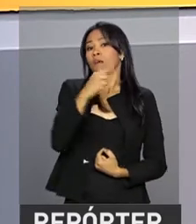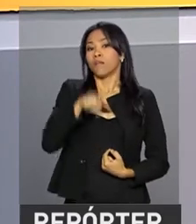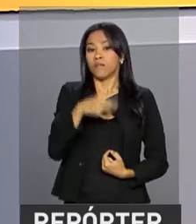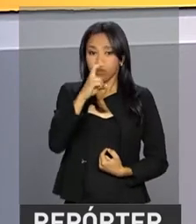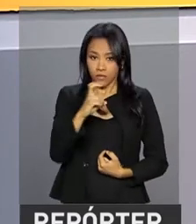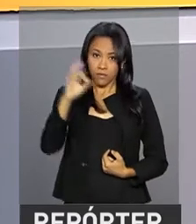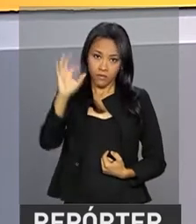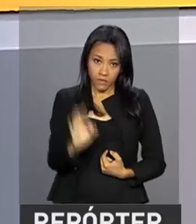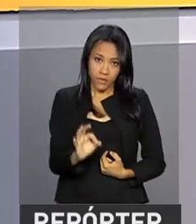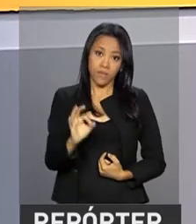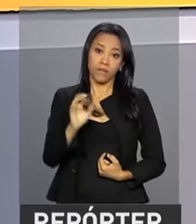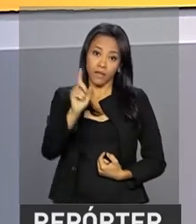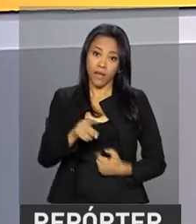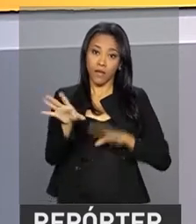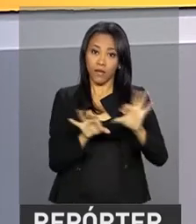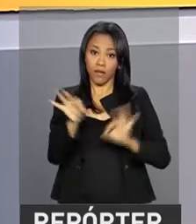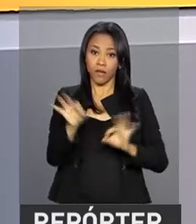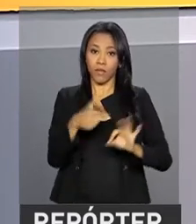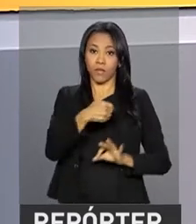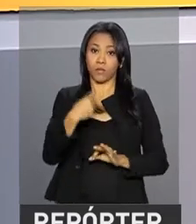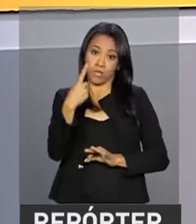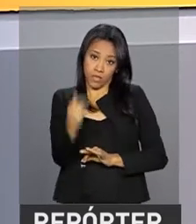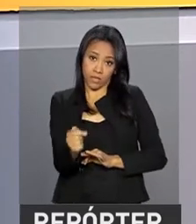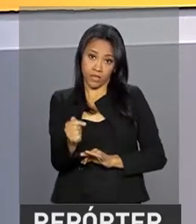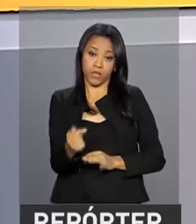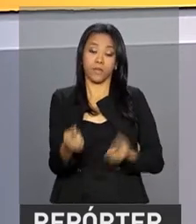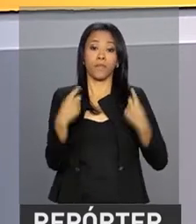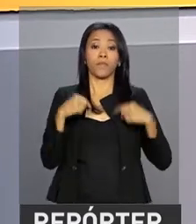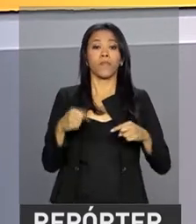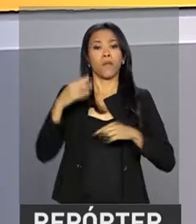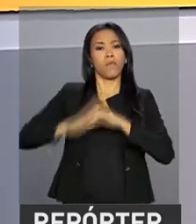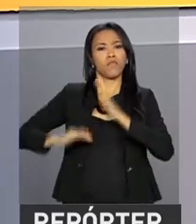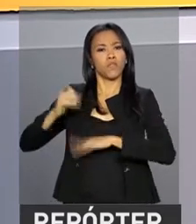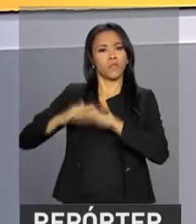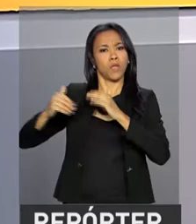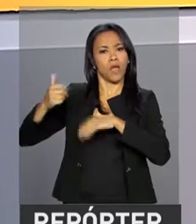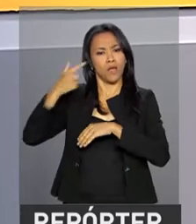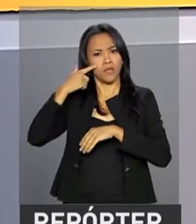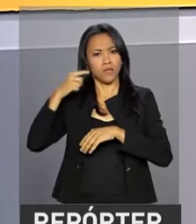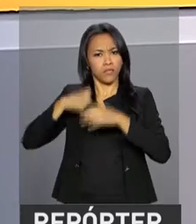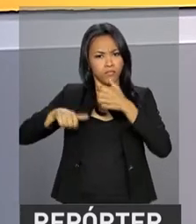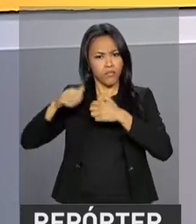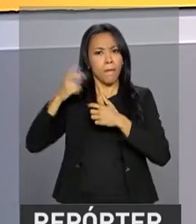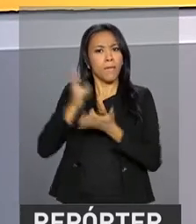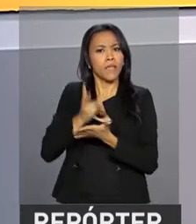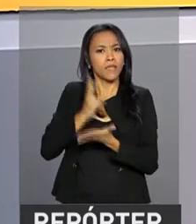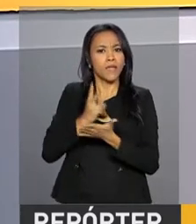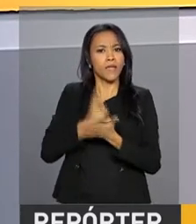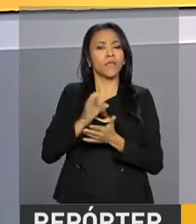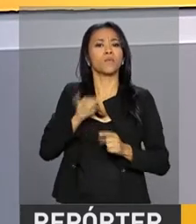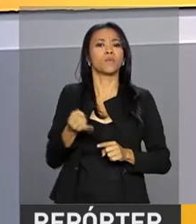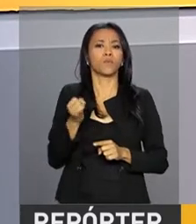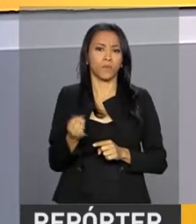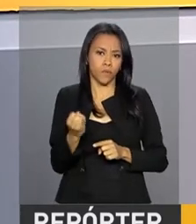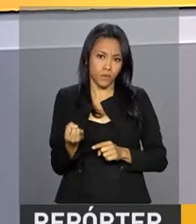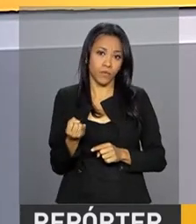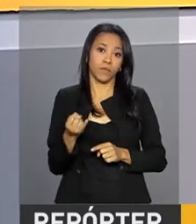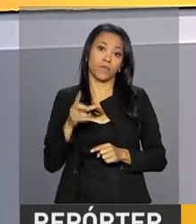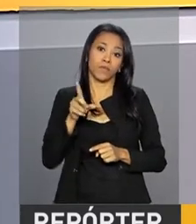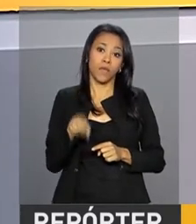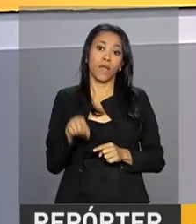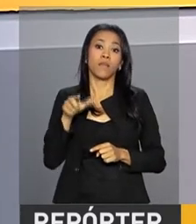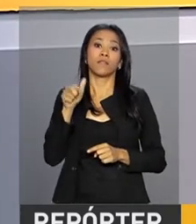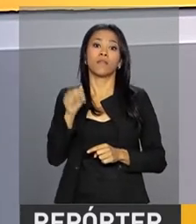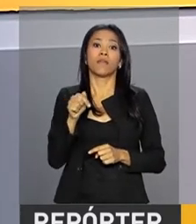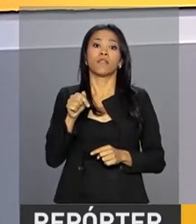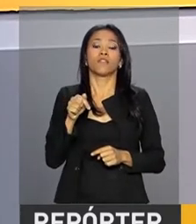estabelecida para 2017 analistas e investidores mantiveram a estimativa da taxa básica de juros da economia a selic em